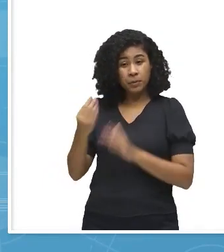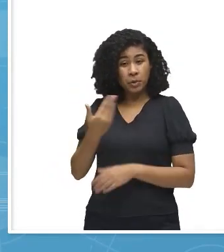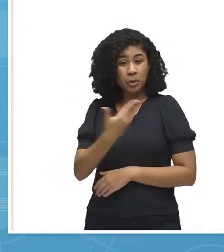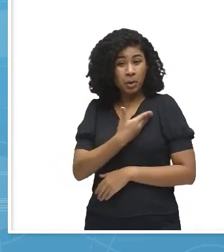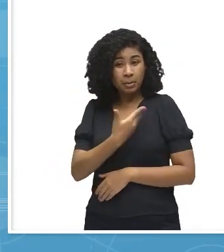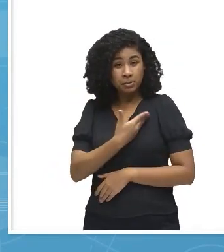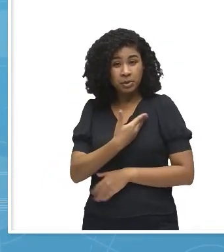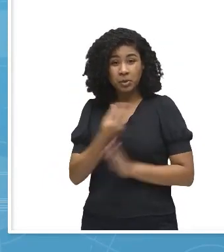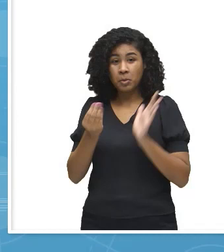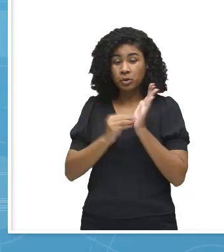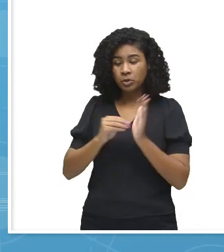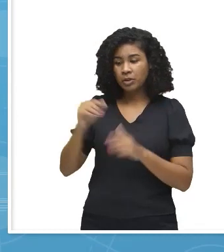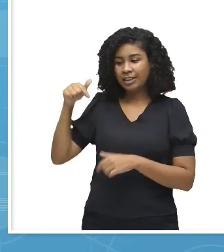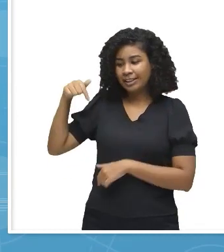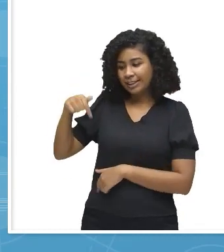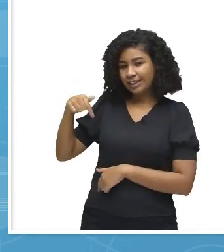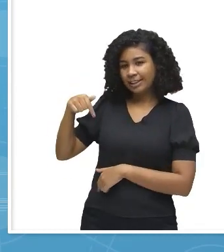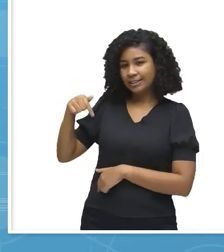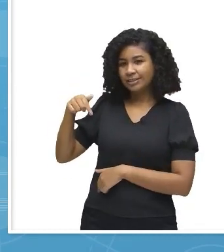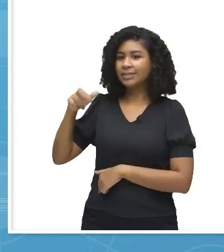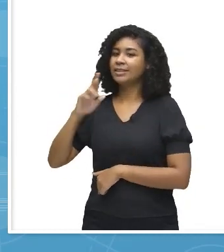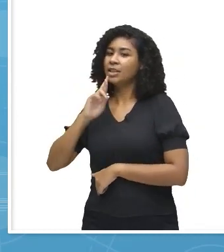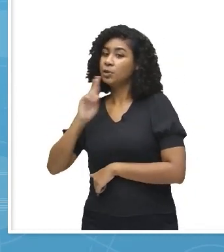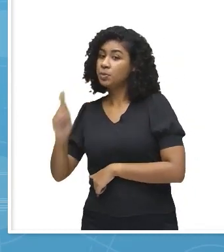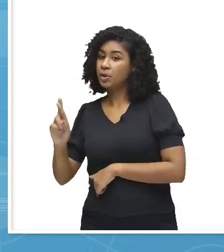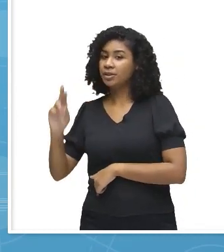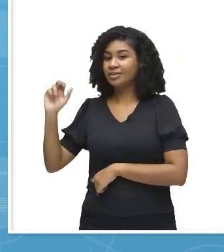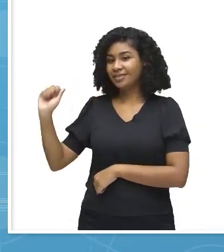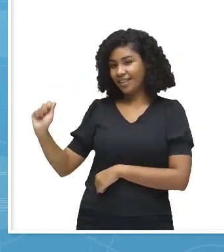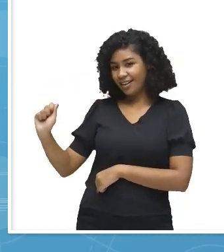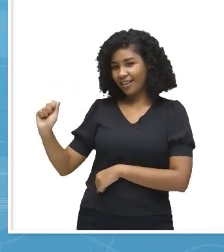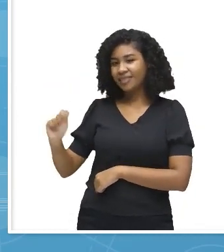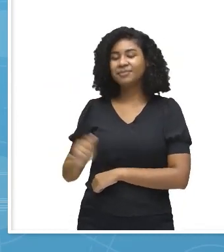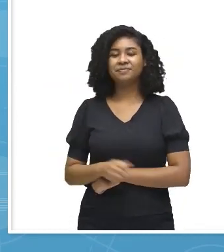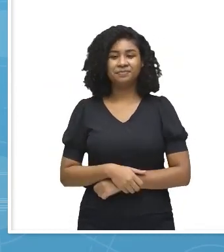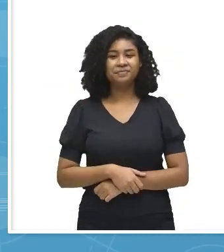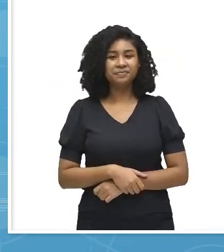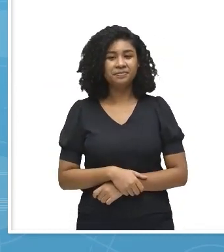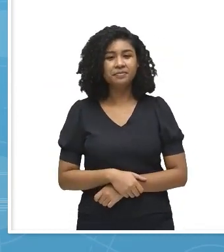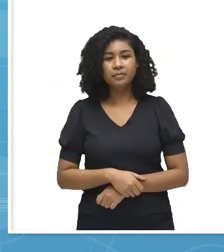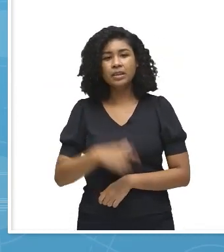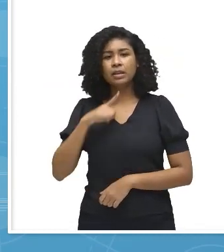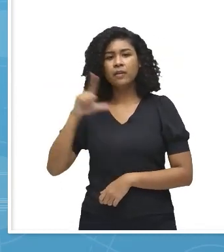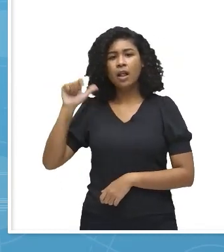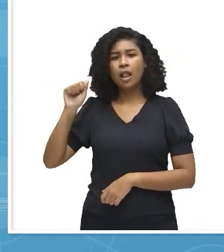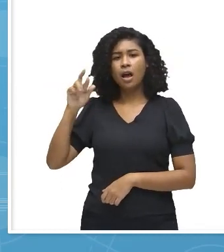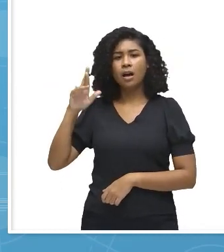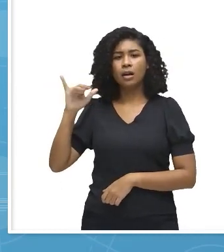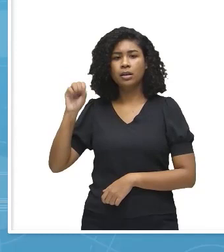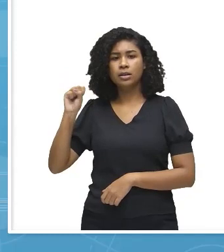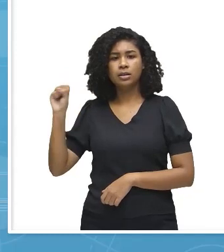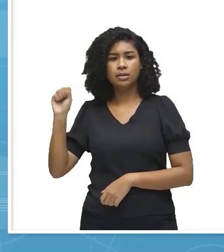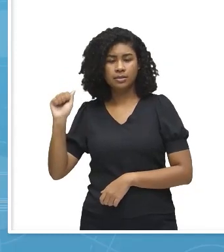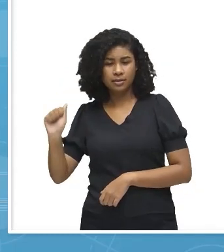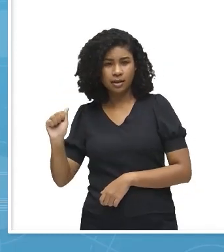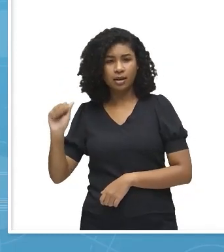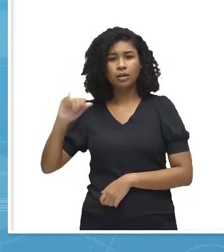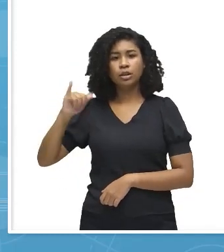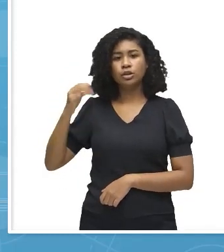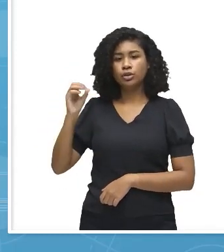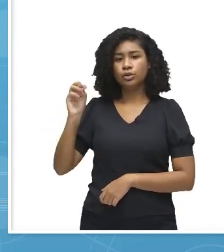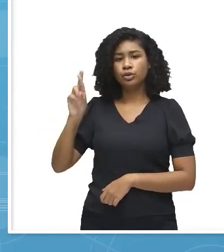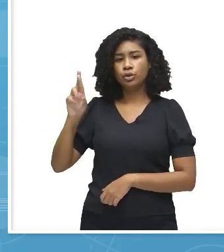né? Aí temos também o Lucas, a Larissa, o Jorge Matheus também colocando a letra A, entre